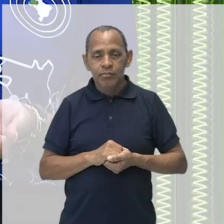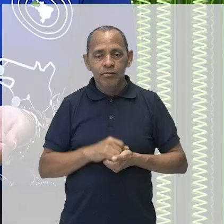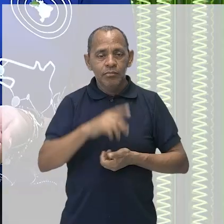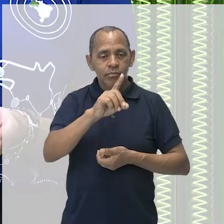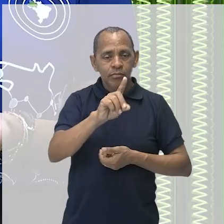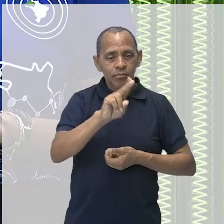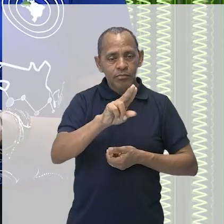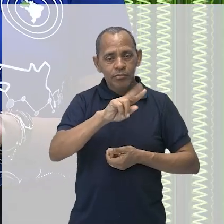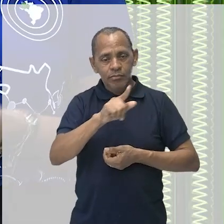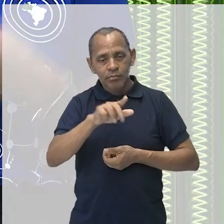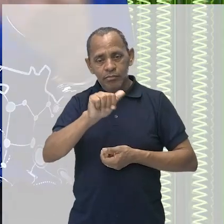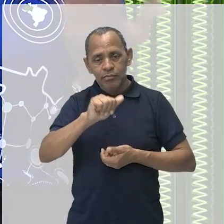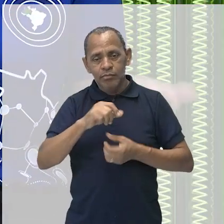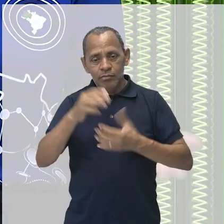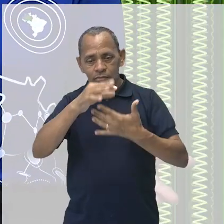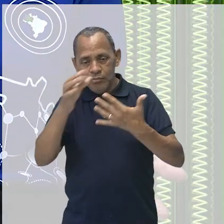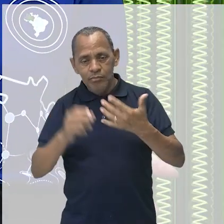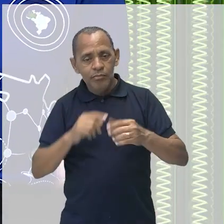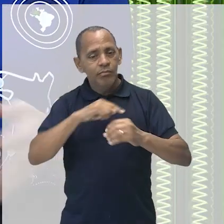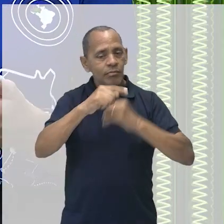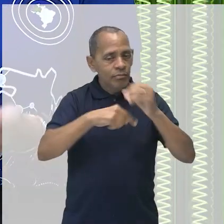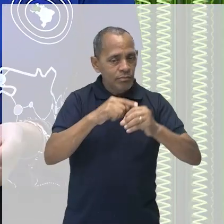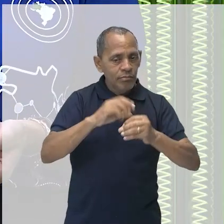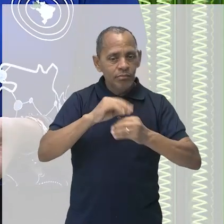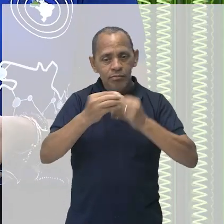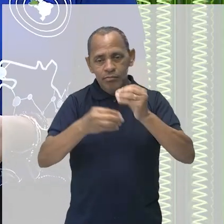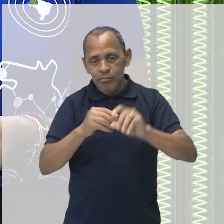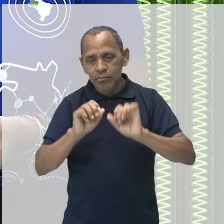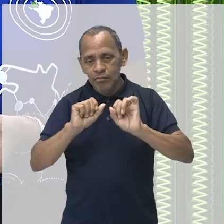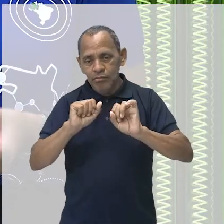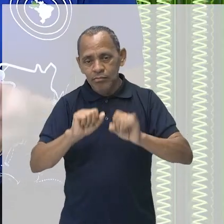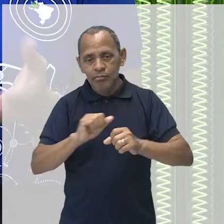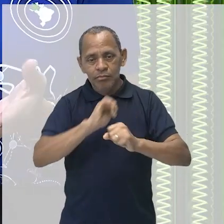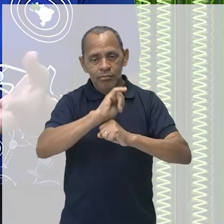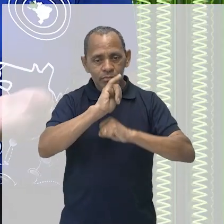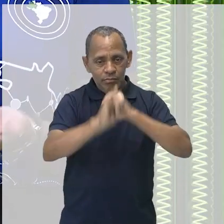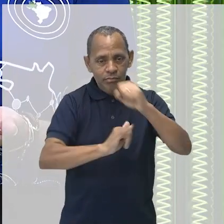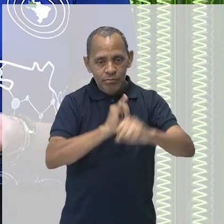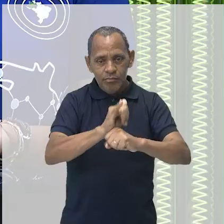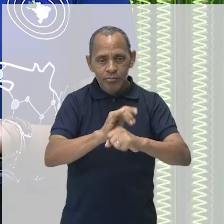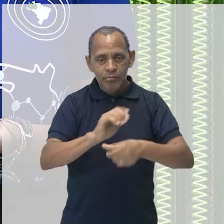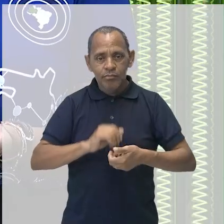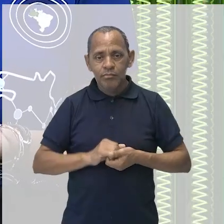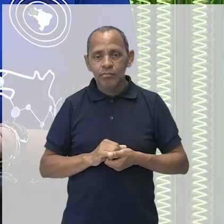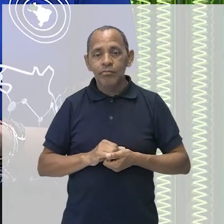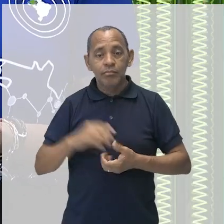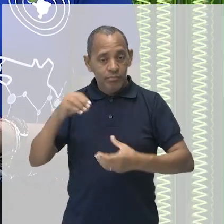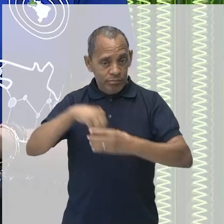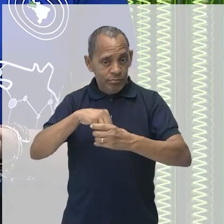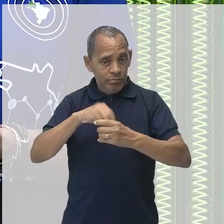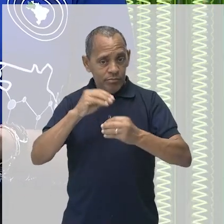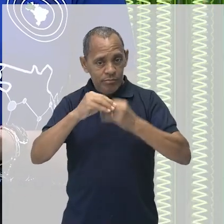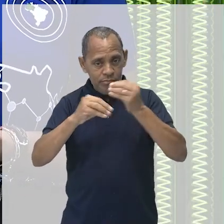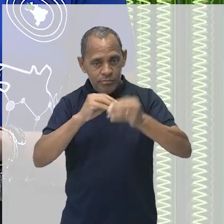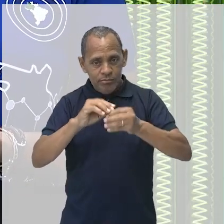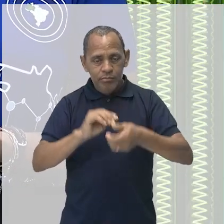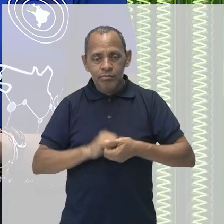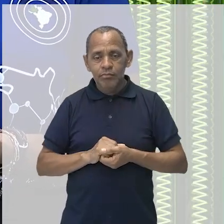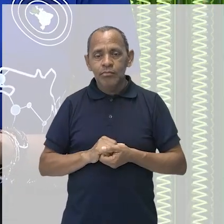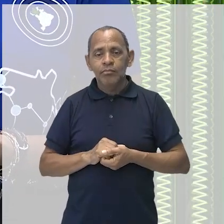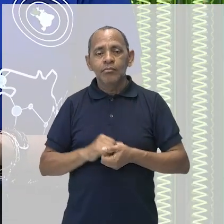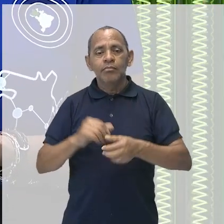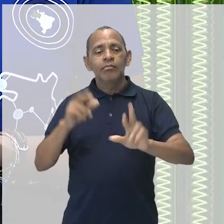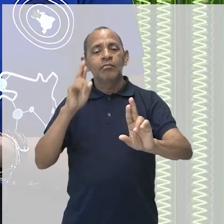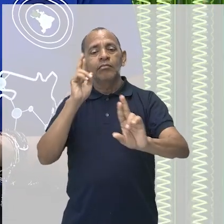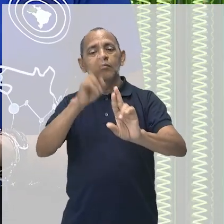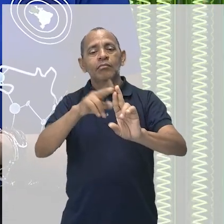partículas, que podem ser átomos, podem ser moléculas ou podem ser íons em uma substância, correspondendo a um